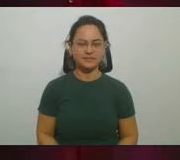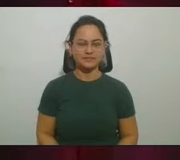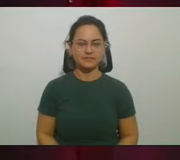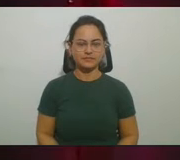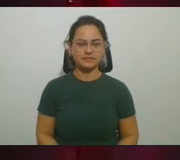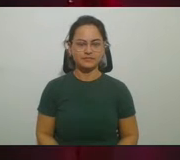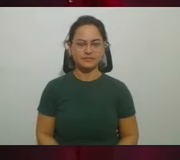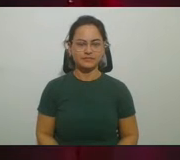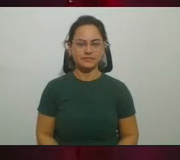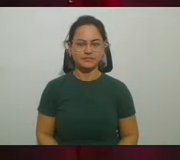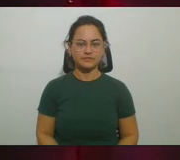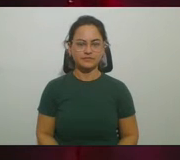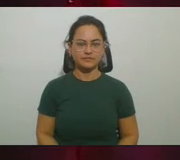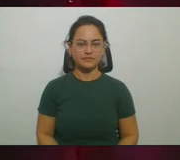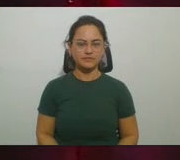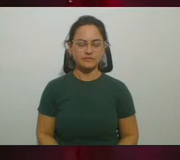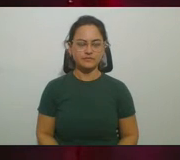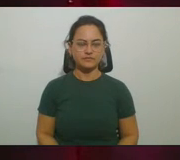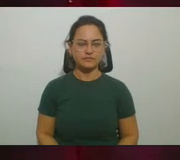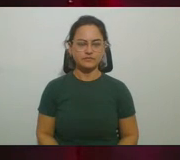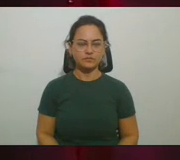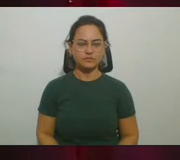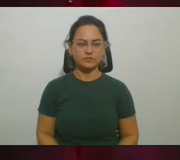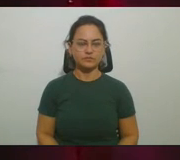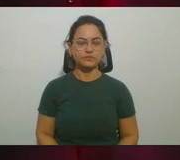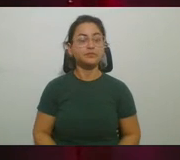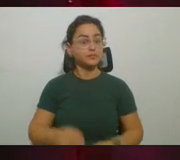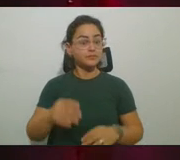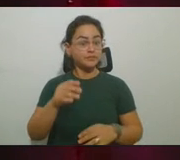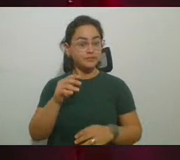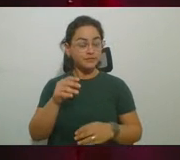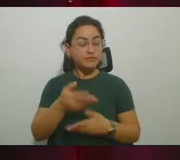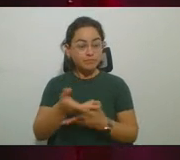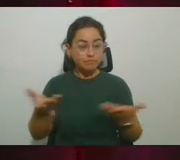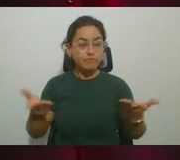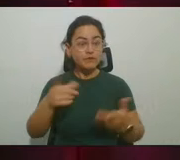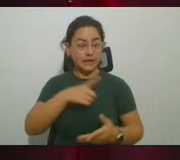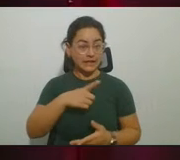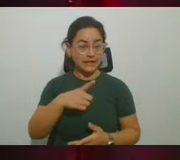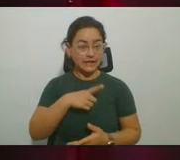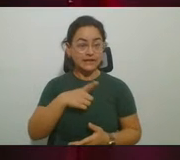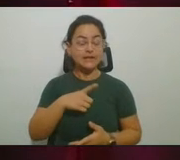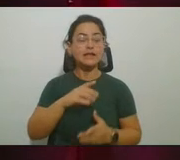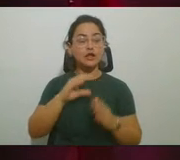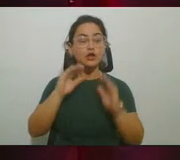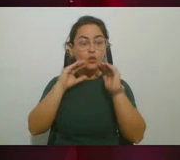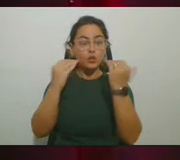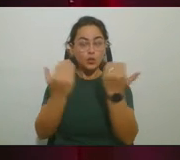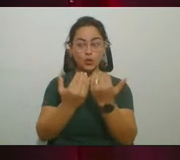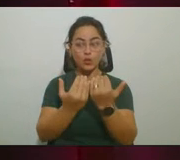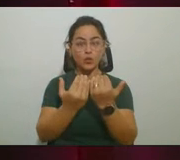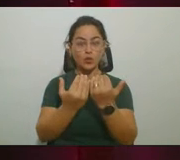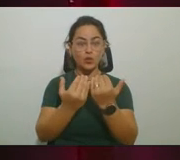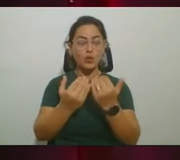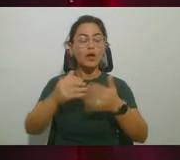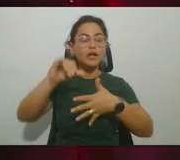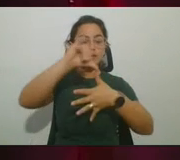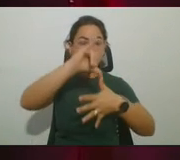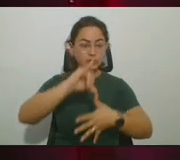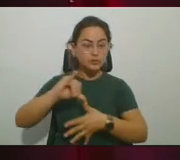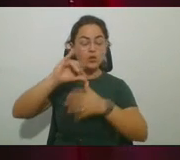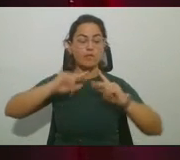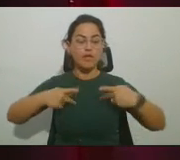Senhoras e senhores, a cada edição do Congresso Ibero-Americano de Humanidades, Ciências e Educação,